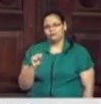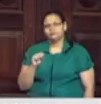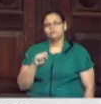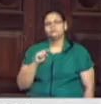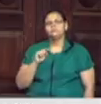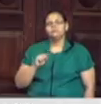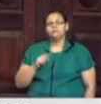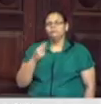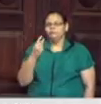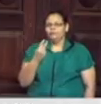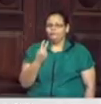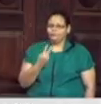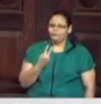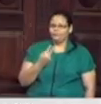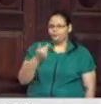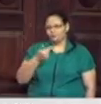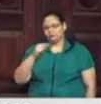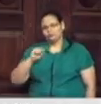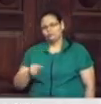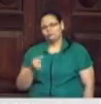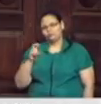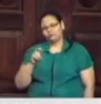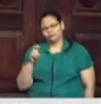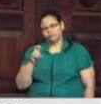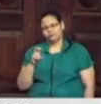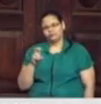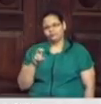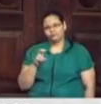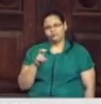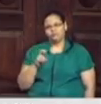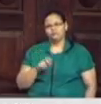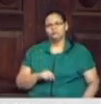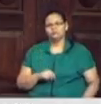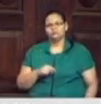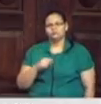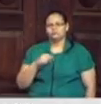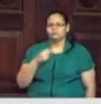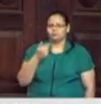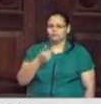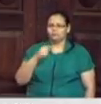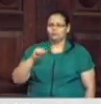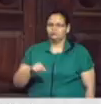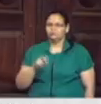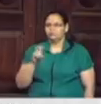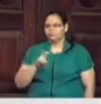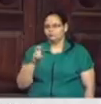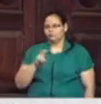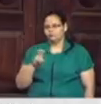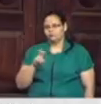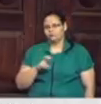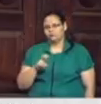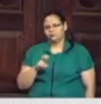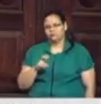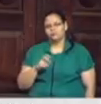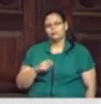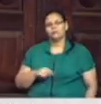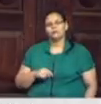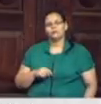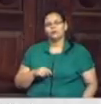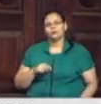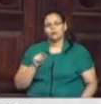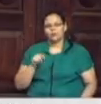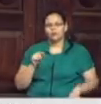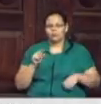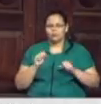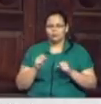declara 2,5, 2 dólares e 50 cents, o valor que ela declara para que ela